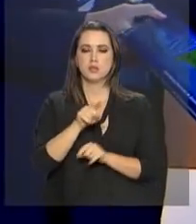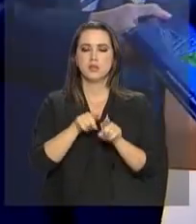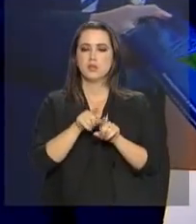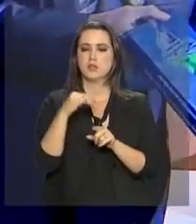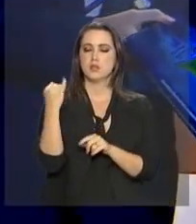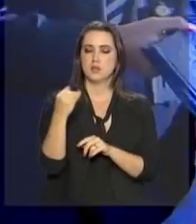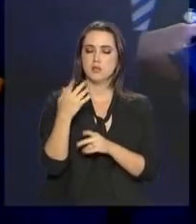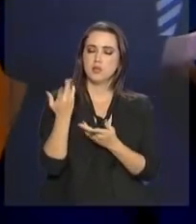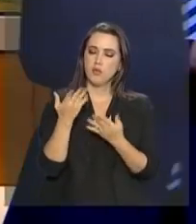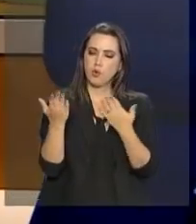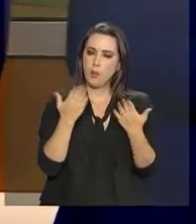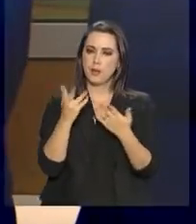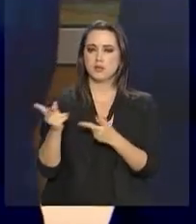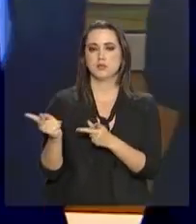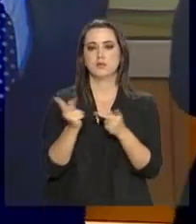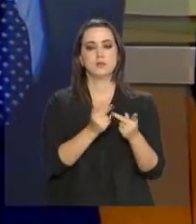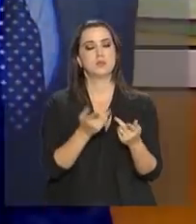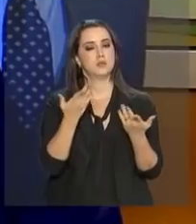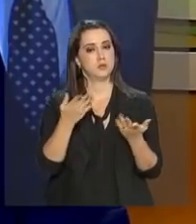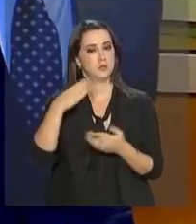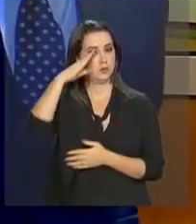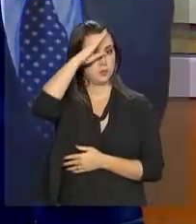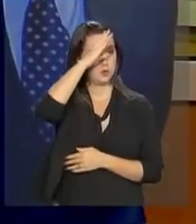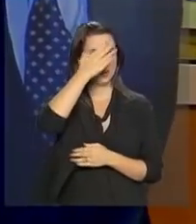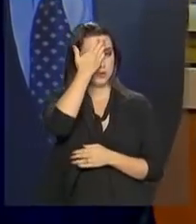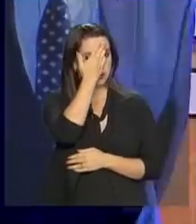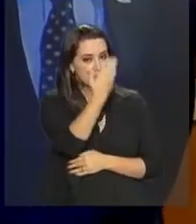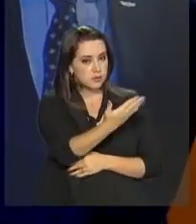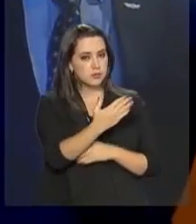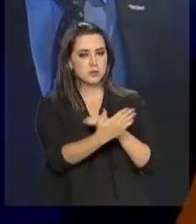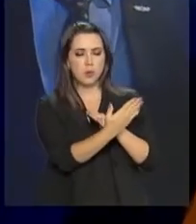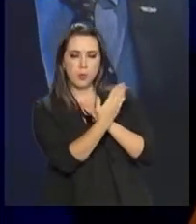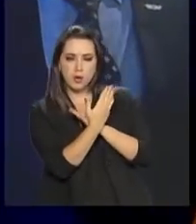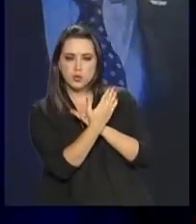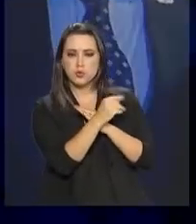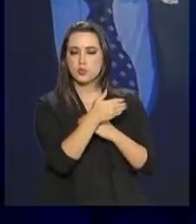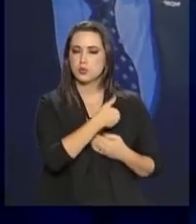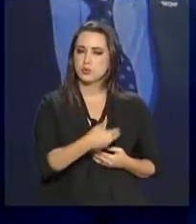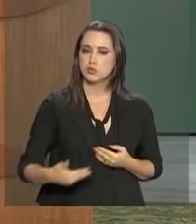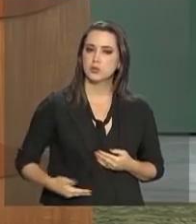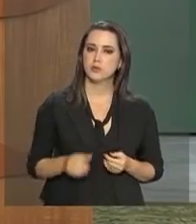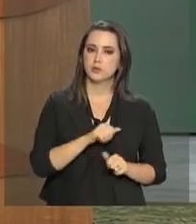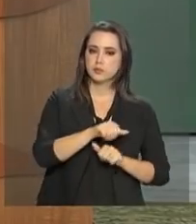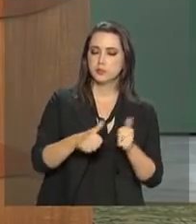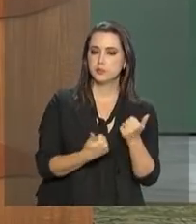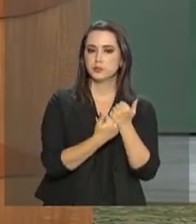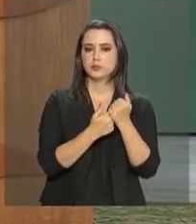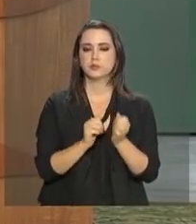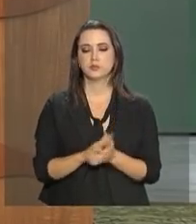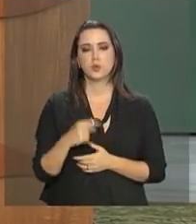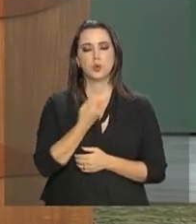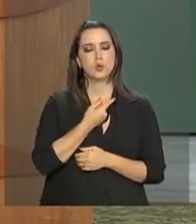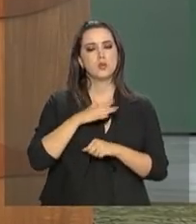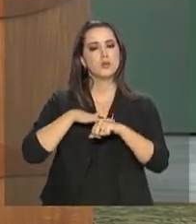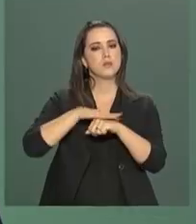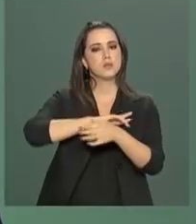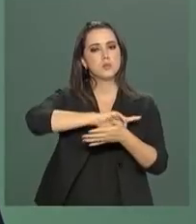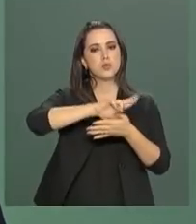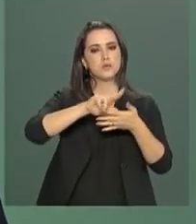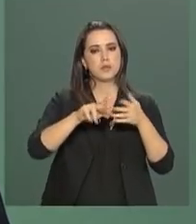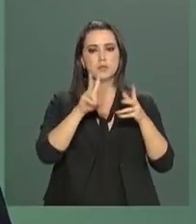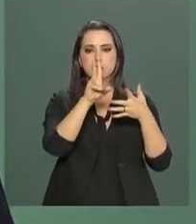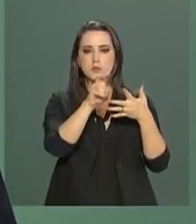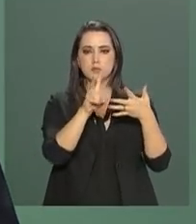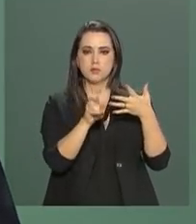caráter de visita bolsonaro agradeceu a colaboração do atual governo para a transição conversamos sobre vários assuntos